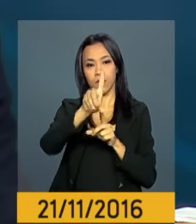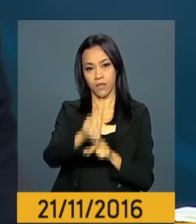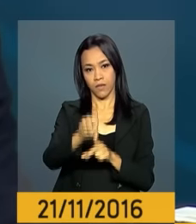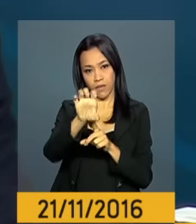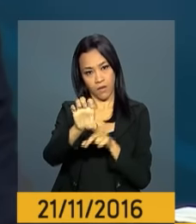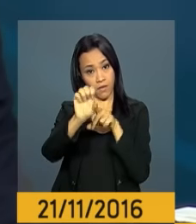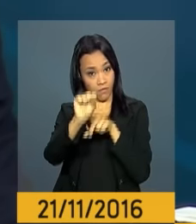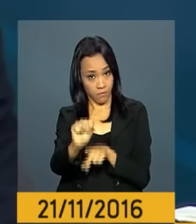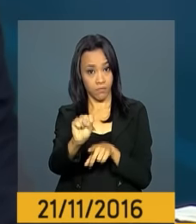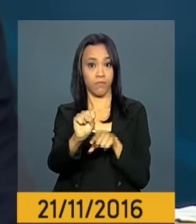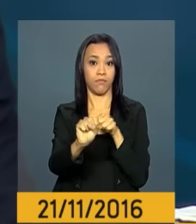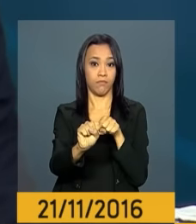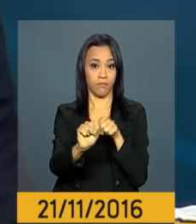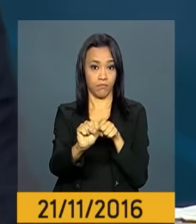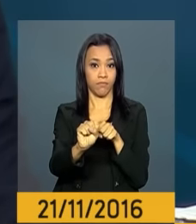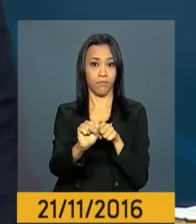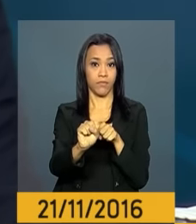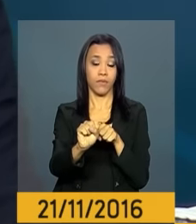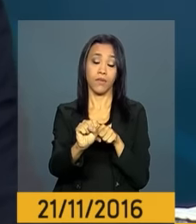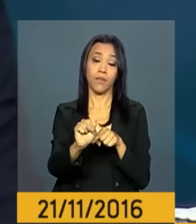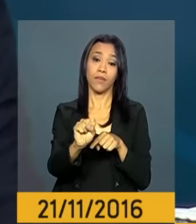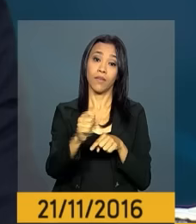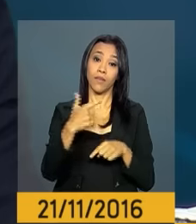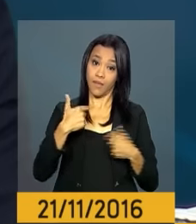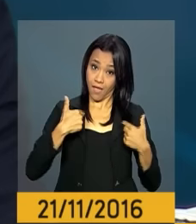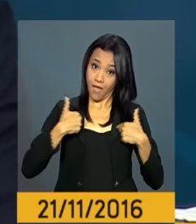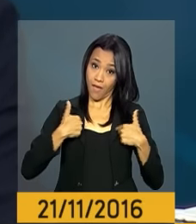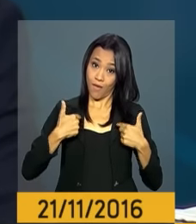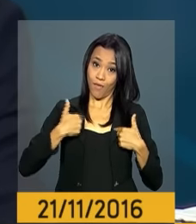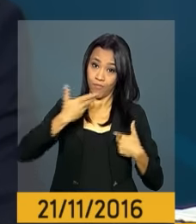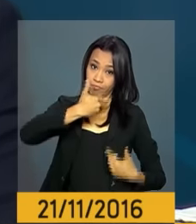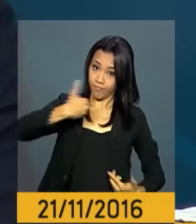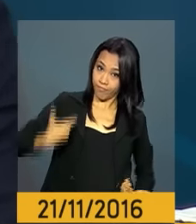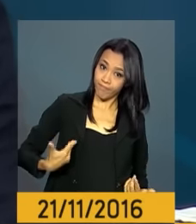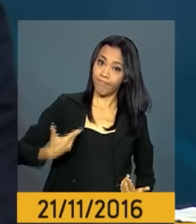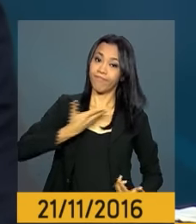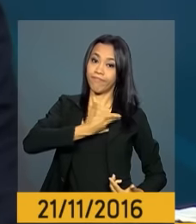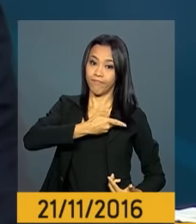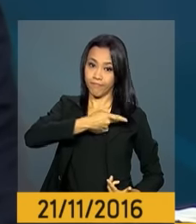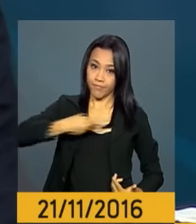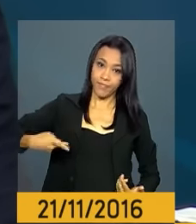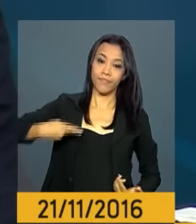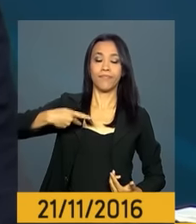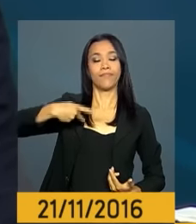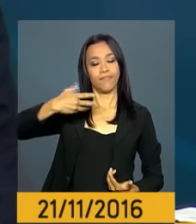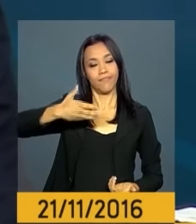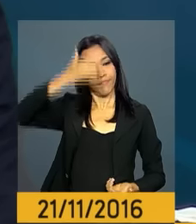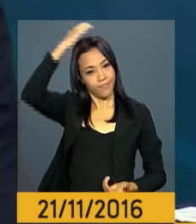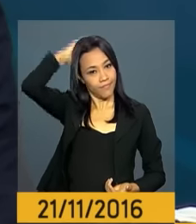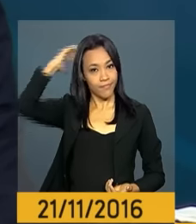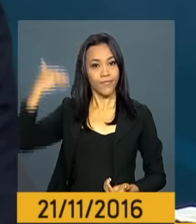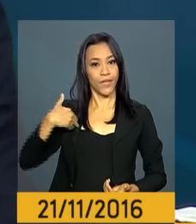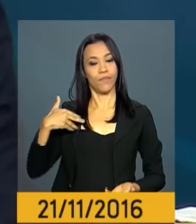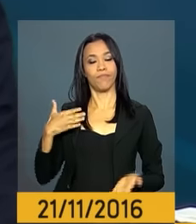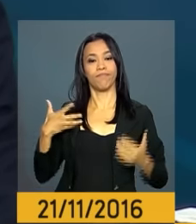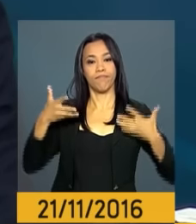Social que tenho a honra de participar, pelo menos desde o